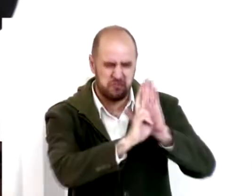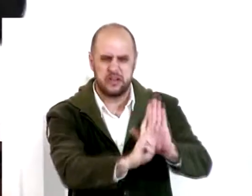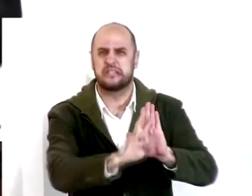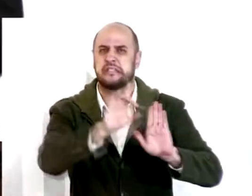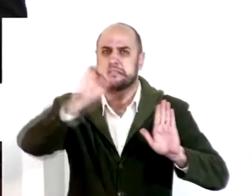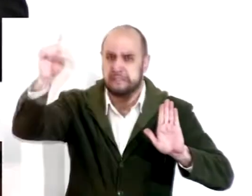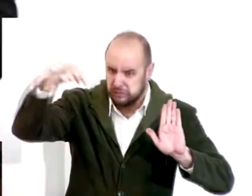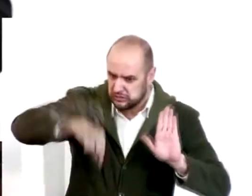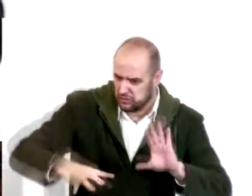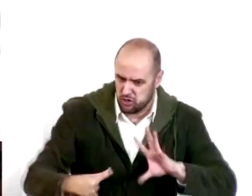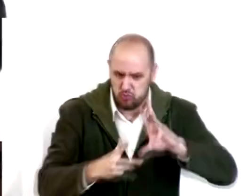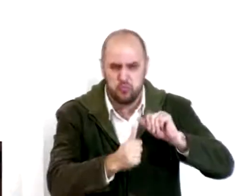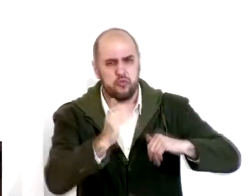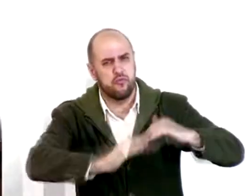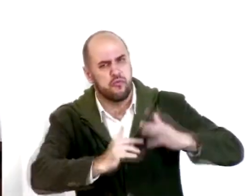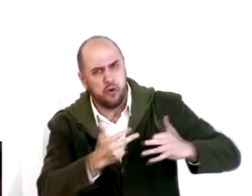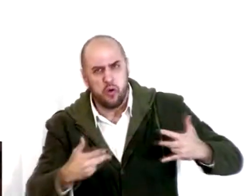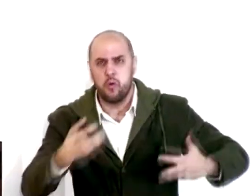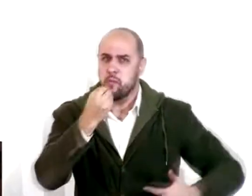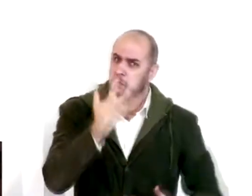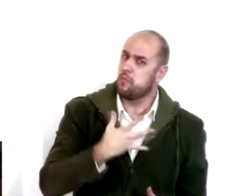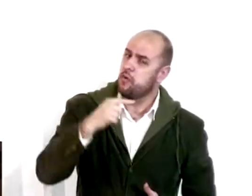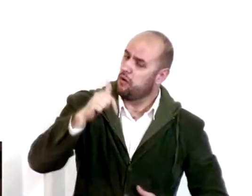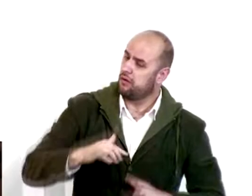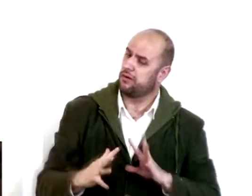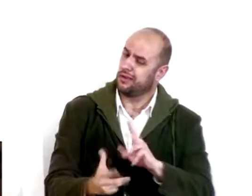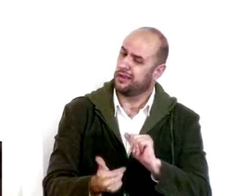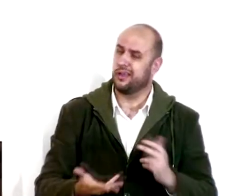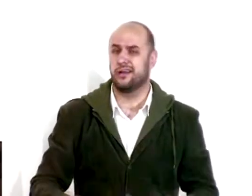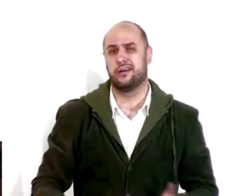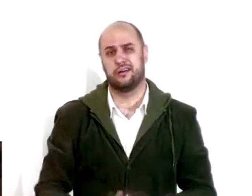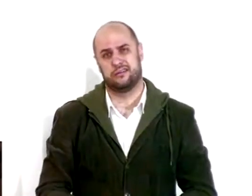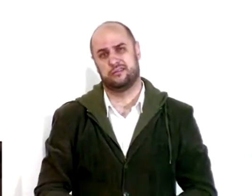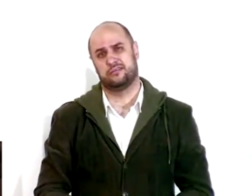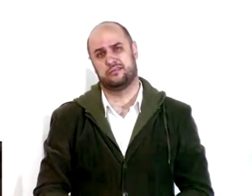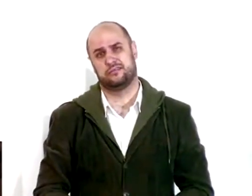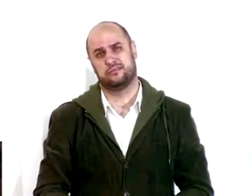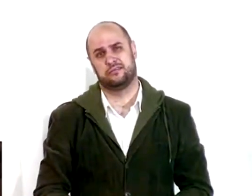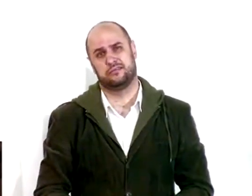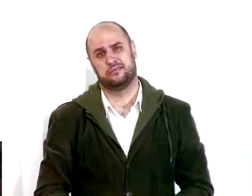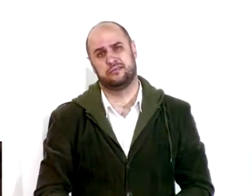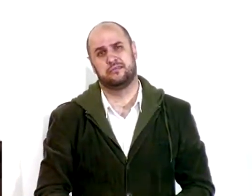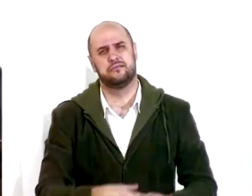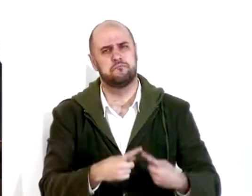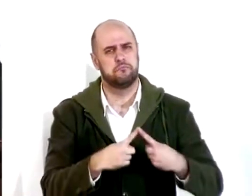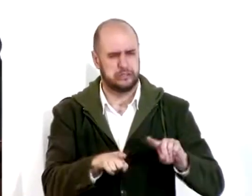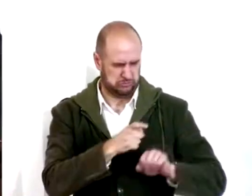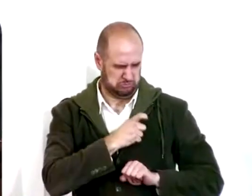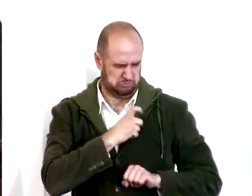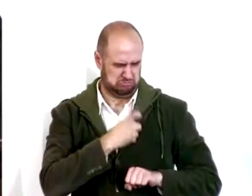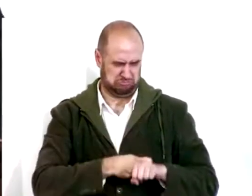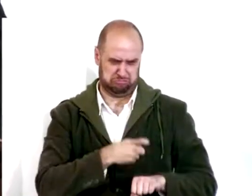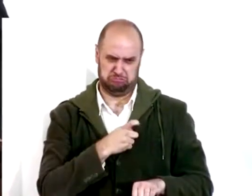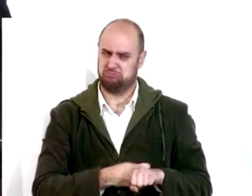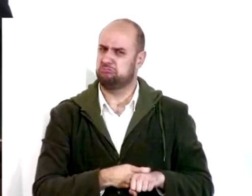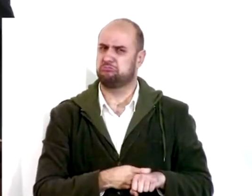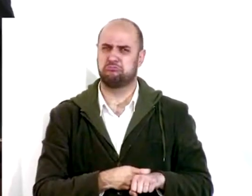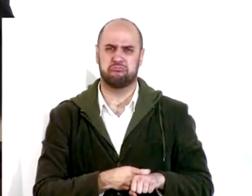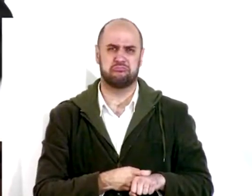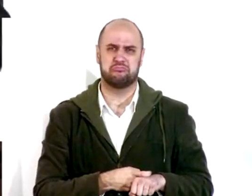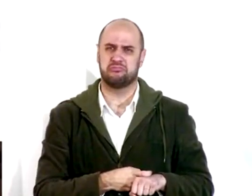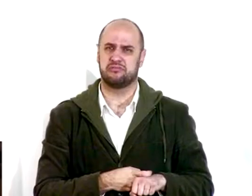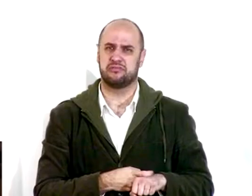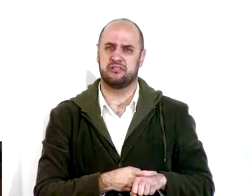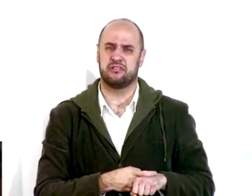fazendo aquilo que era bom sobre a face da terra. Eles estão insensíveis,